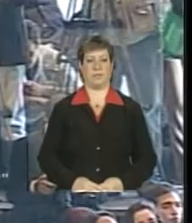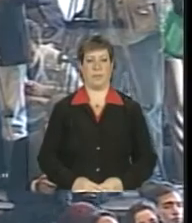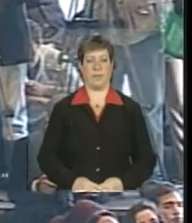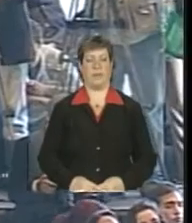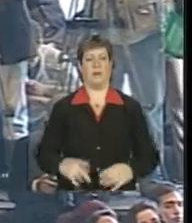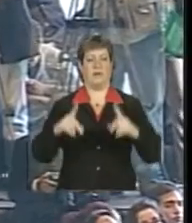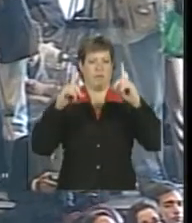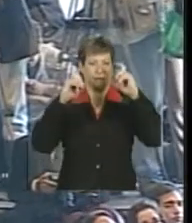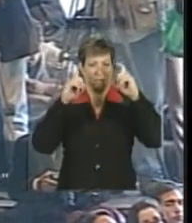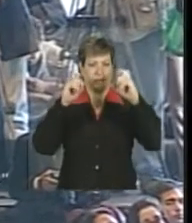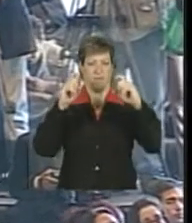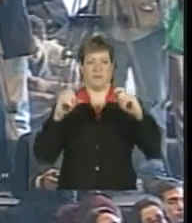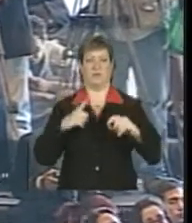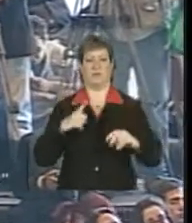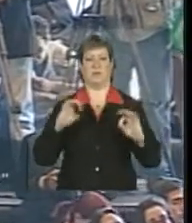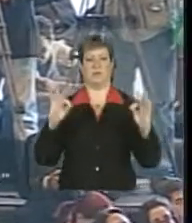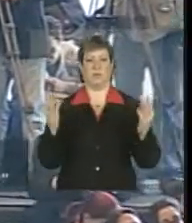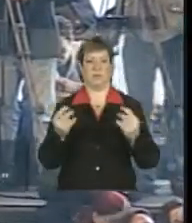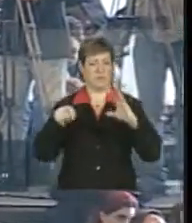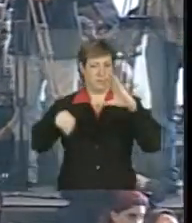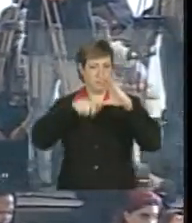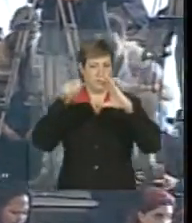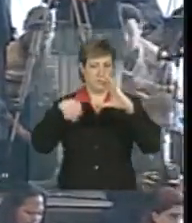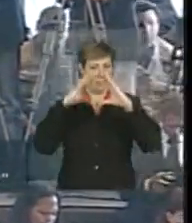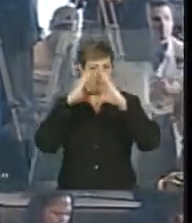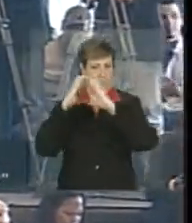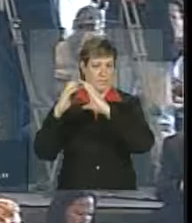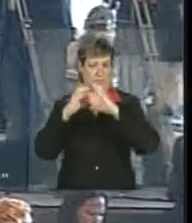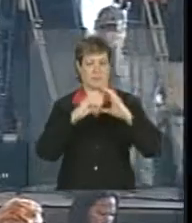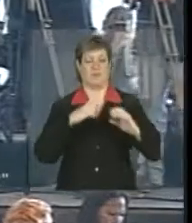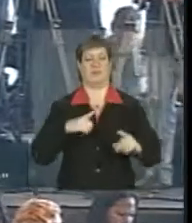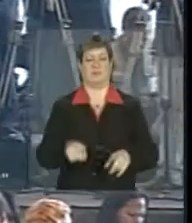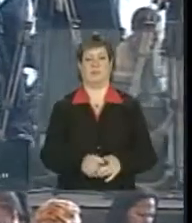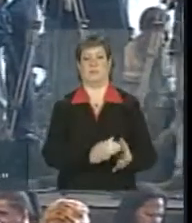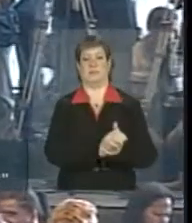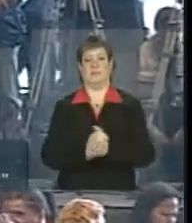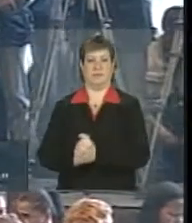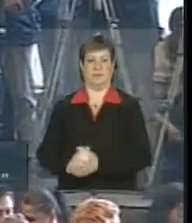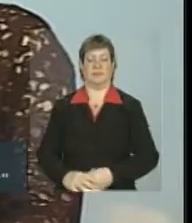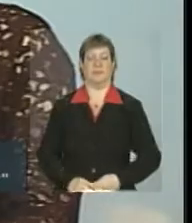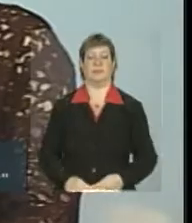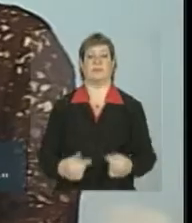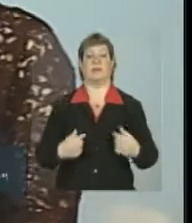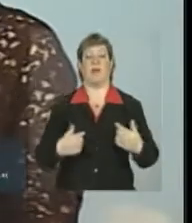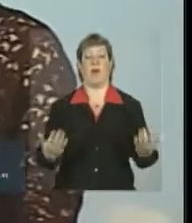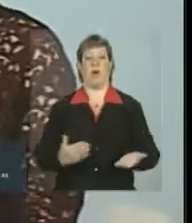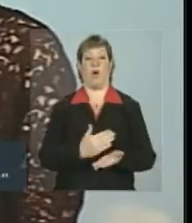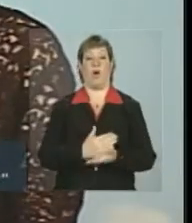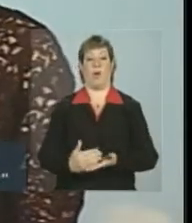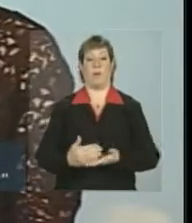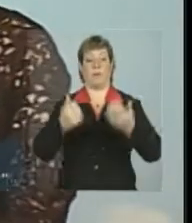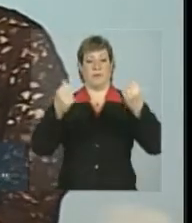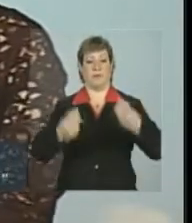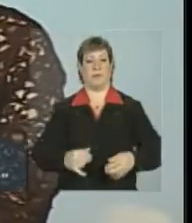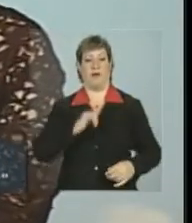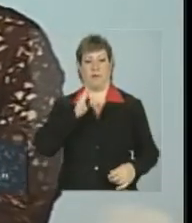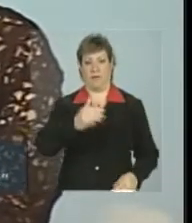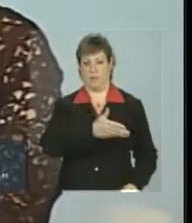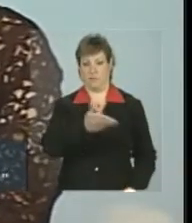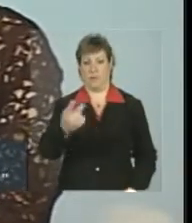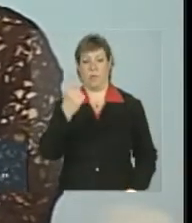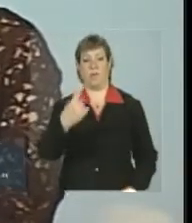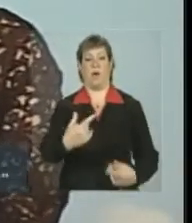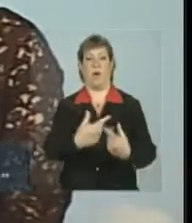os fotógrafos e os cinegrafistas. Eu vou começar contando para vocês algo